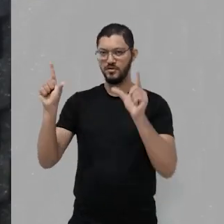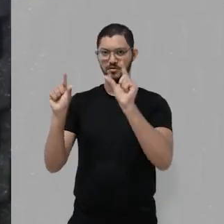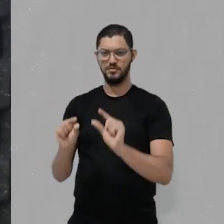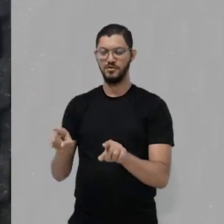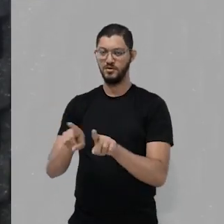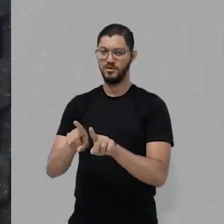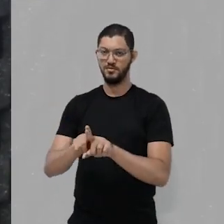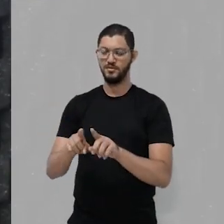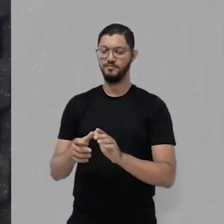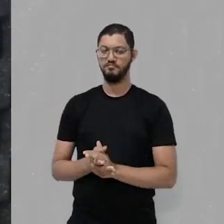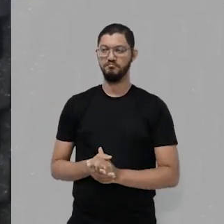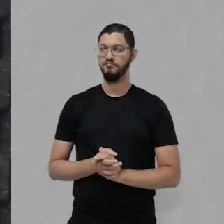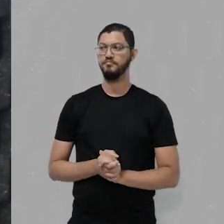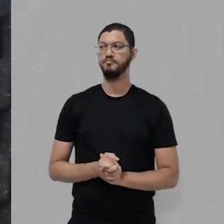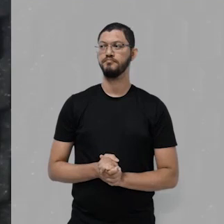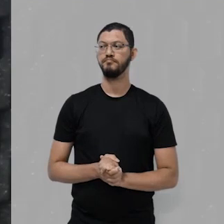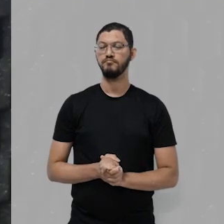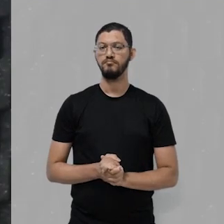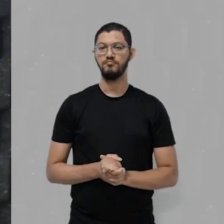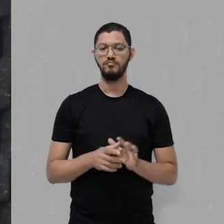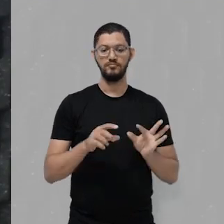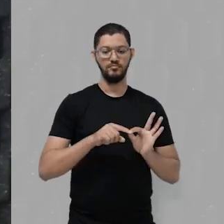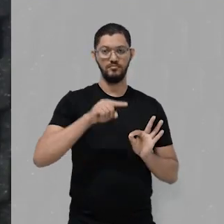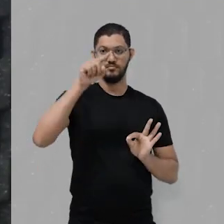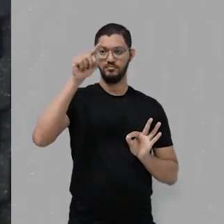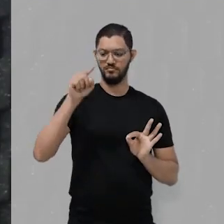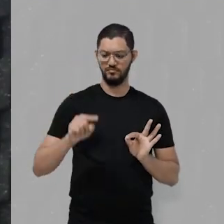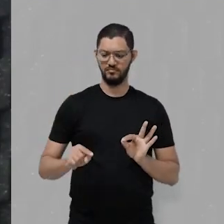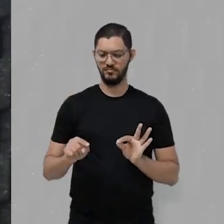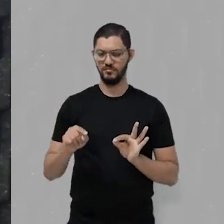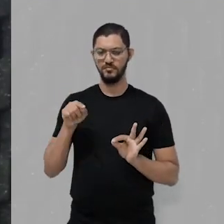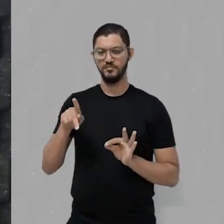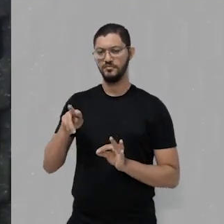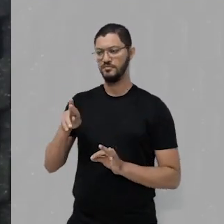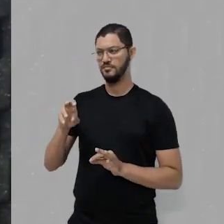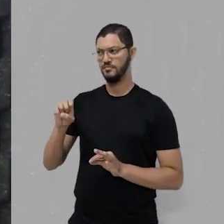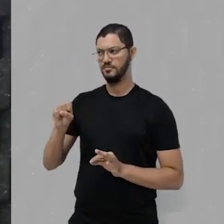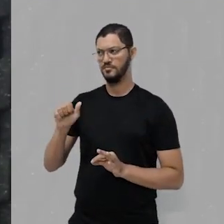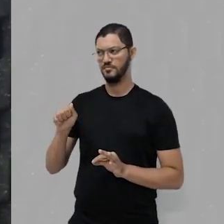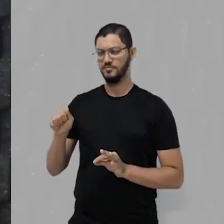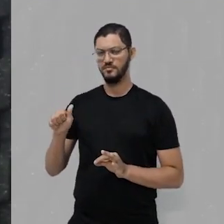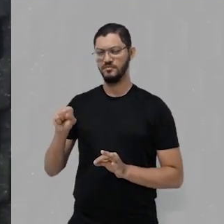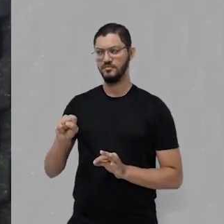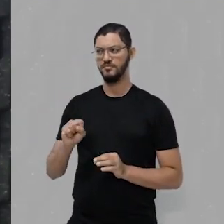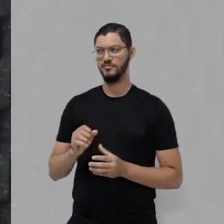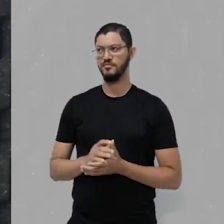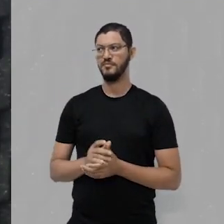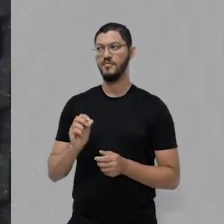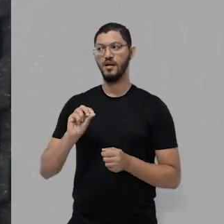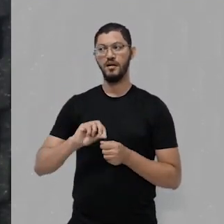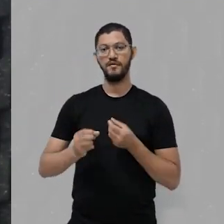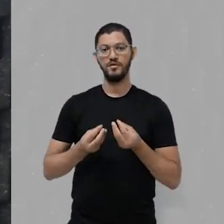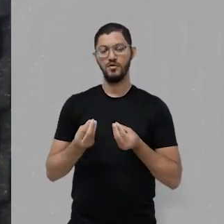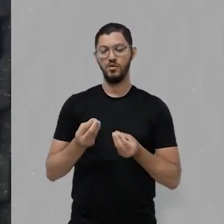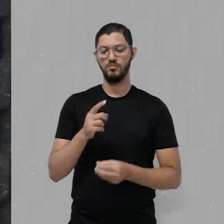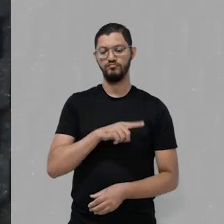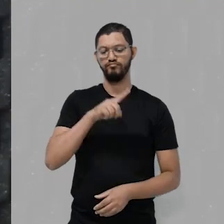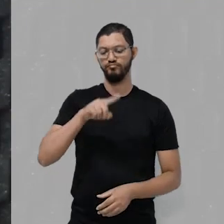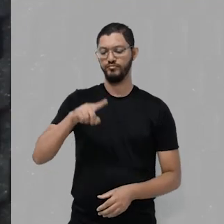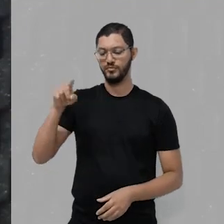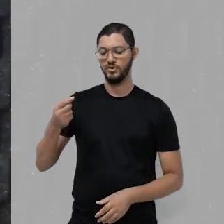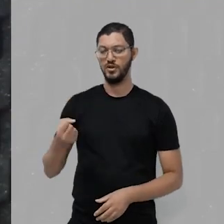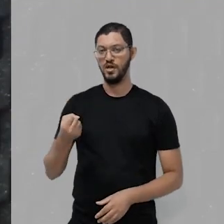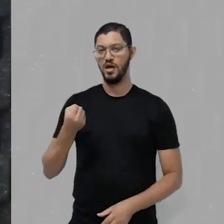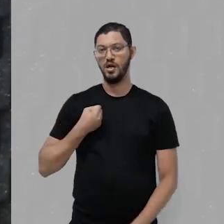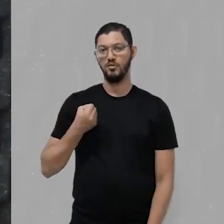caísse, ok? E essa queda na população de presas fez com que, ó, o gráfico da quantidade